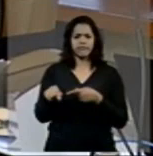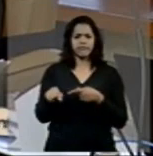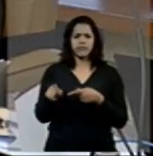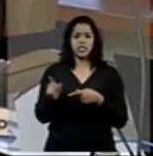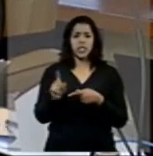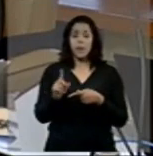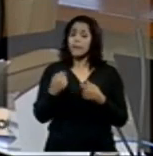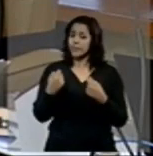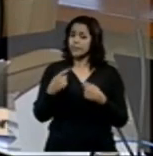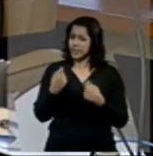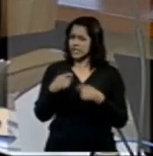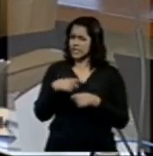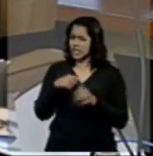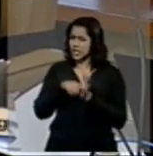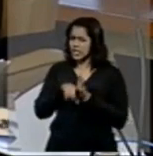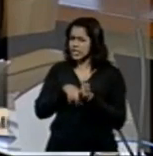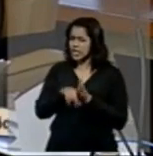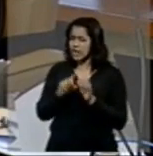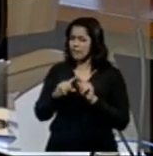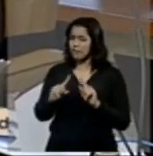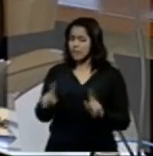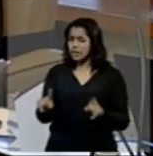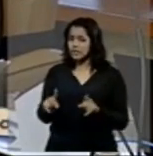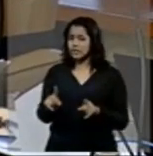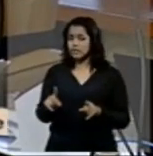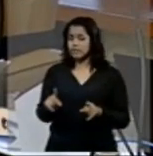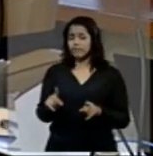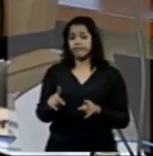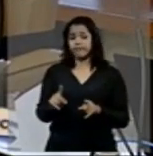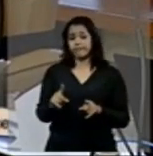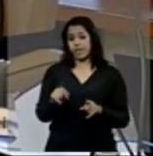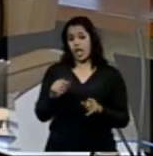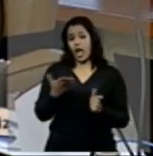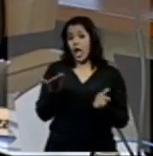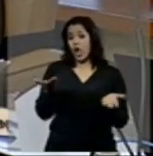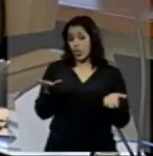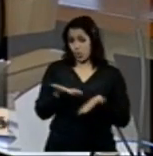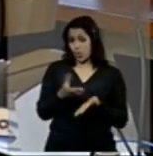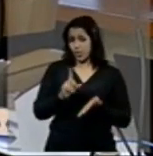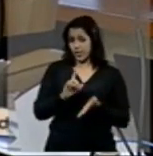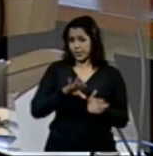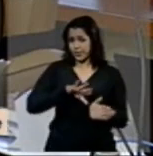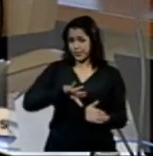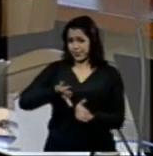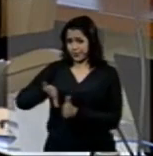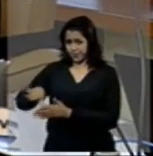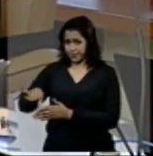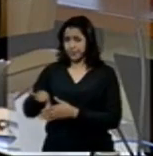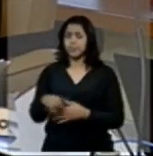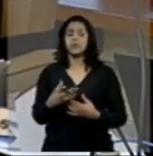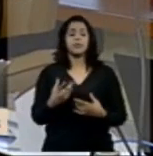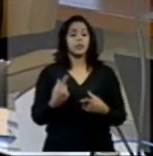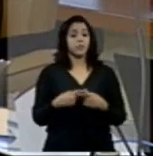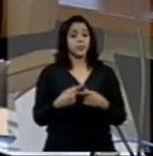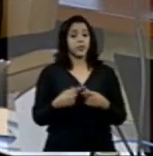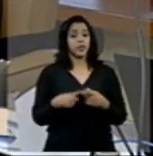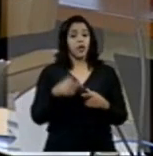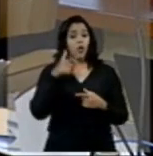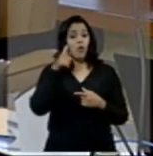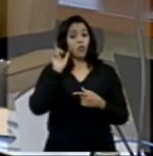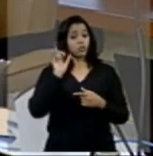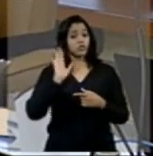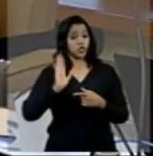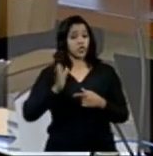imune à crítica, mas o que, como disse, não está em questão por deliberação majoritária dessa corte na sessão de